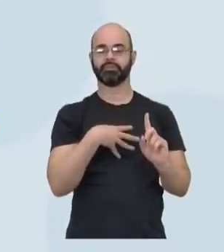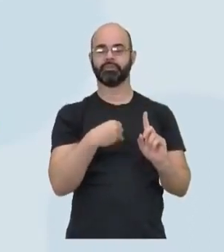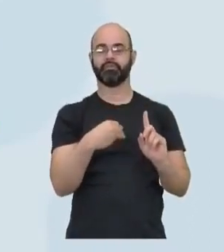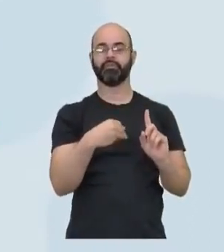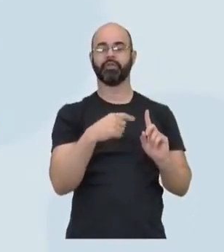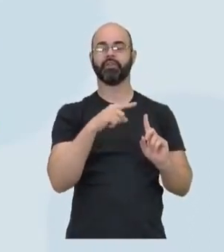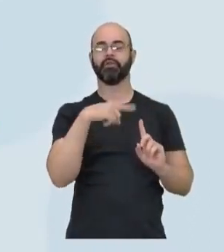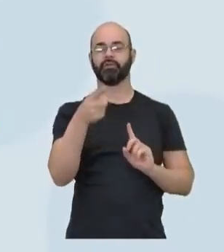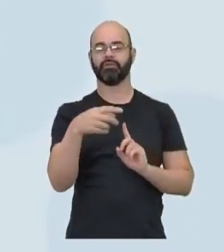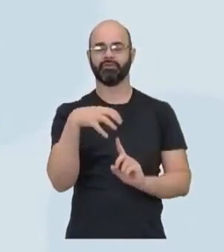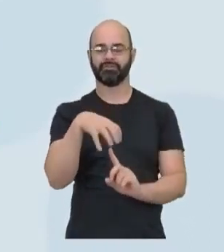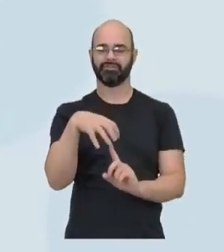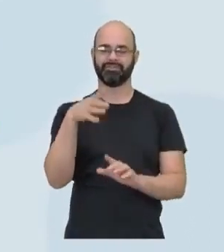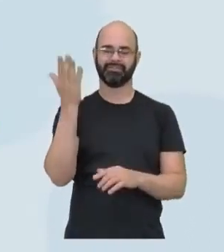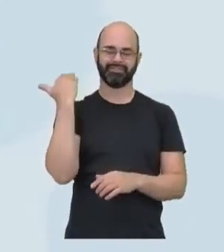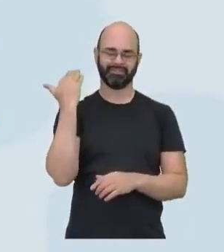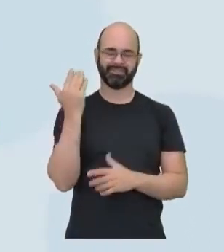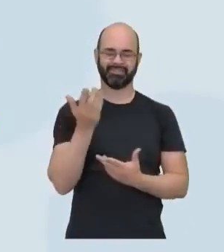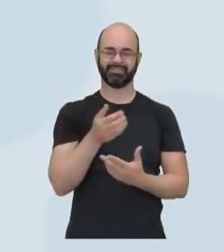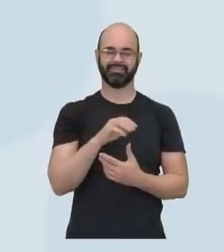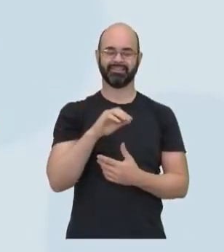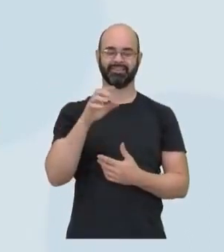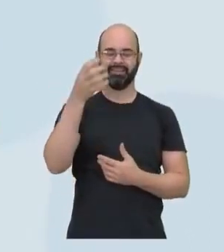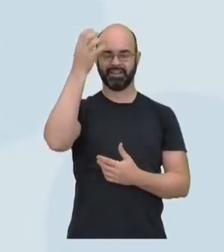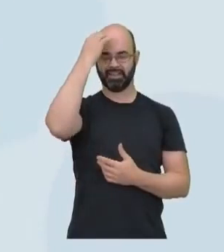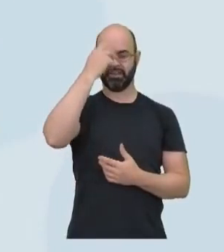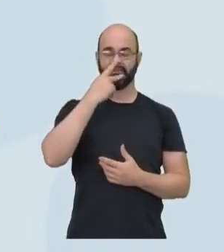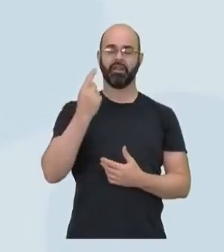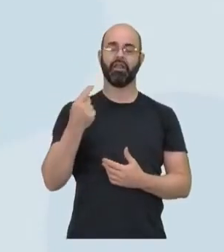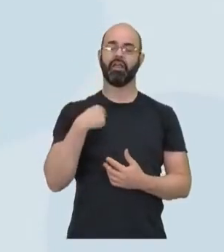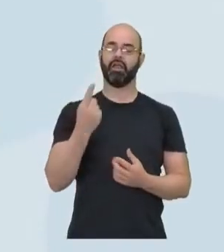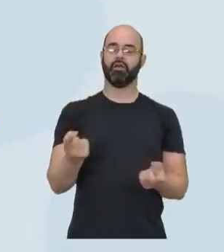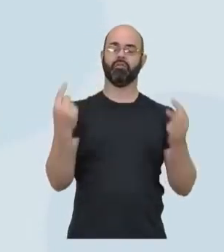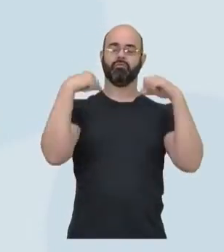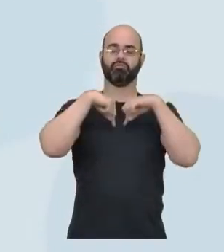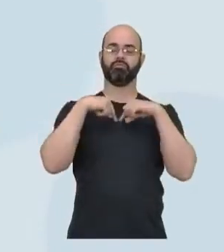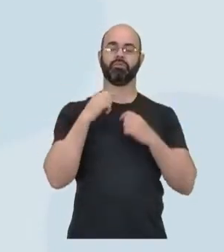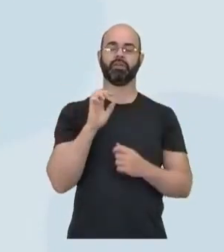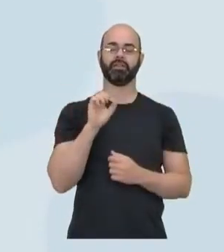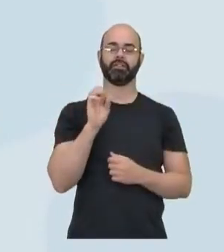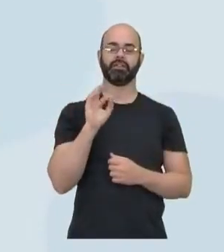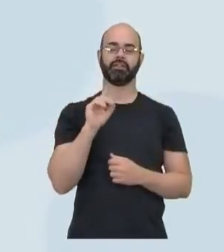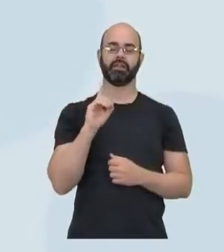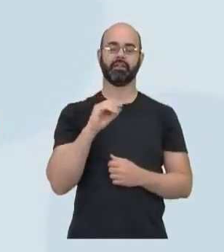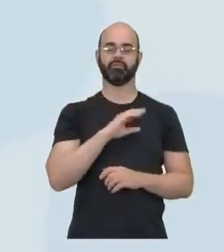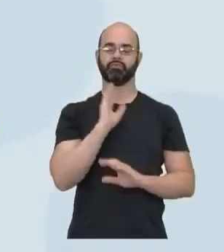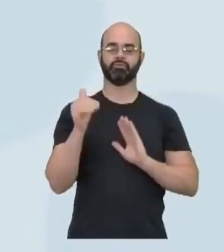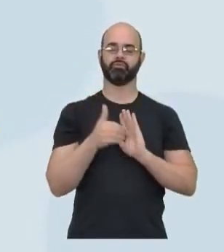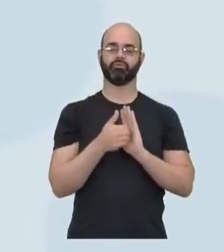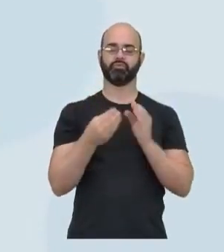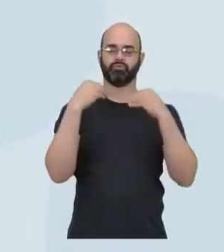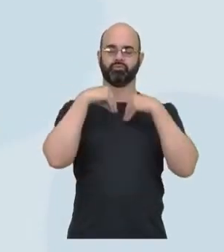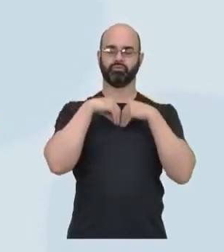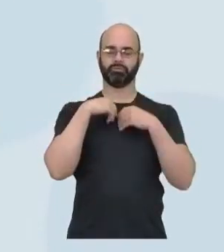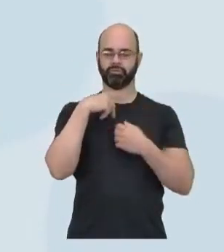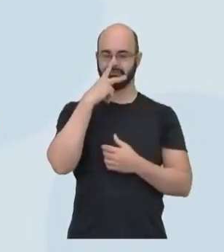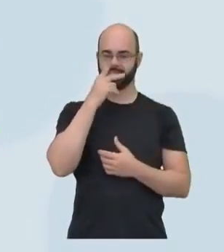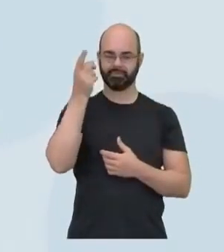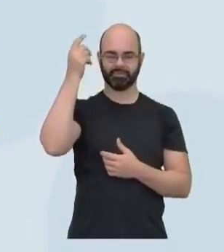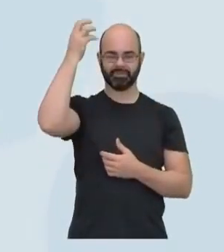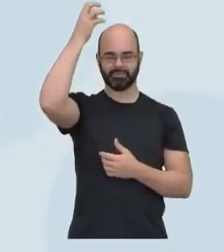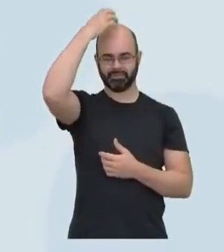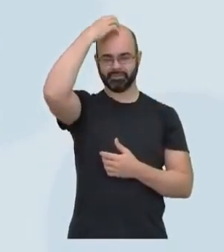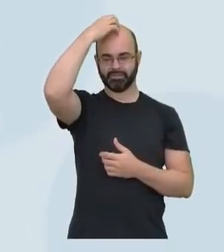Estado sou eu. Então eu sou tudo, eu sou o Estado. Então a monarquia nós temos reis, esses reis eles vão passando aí